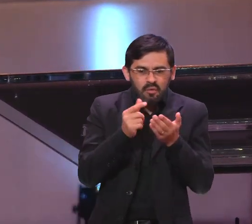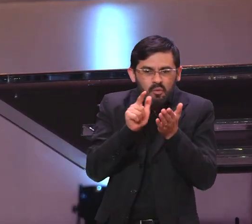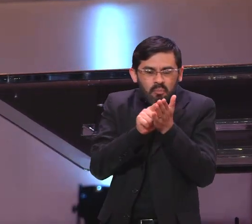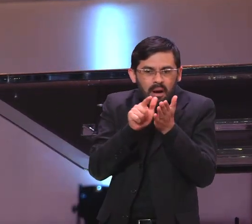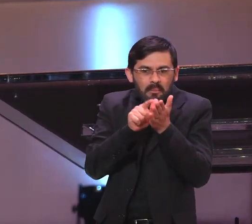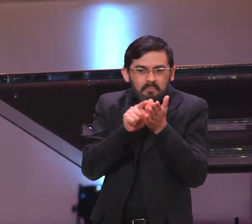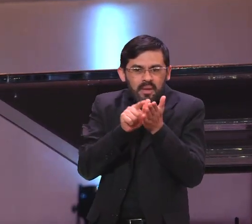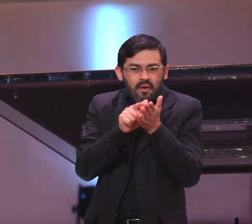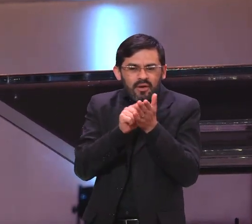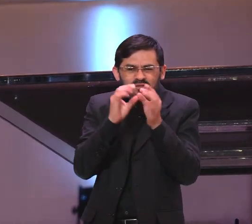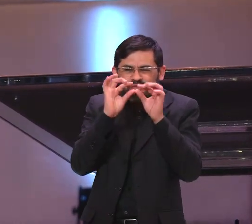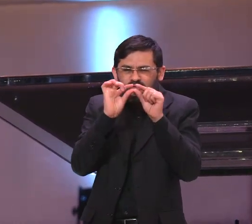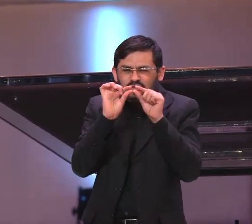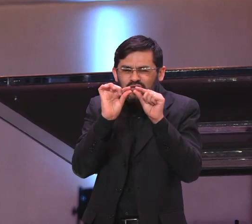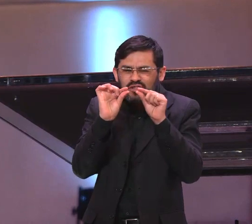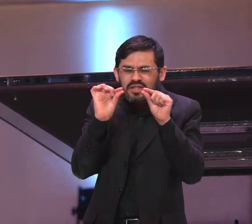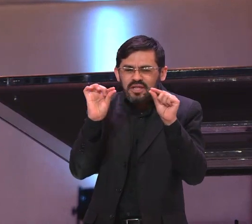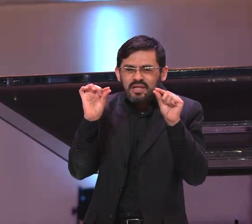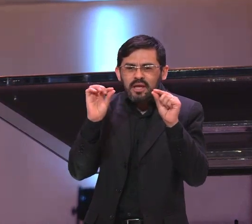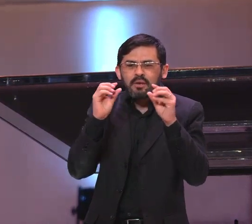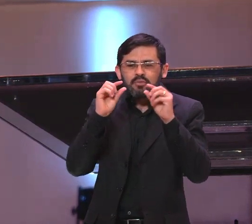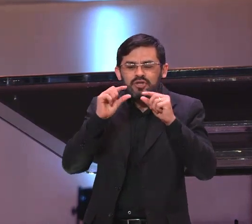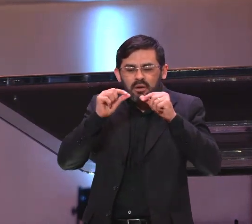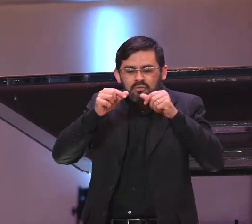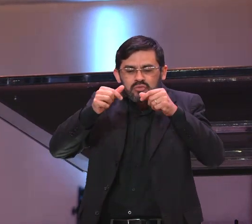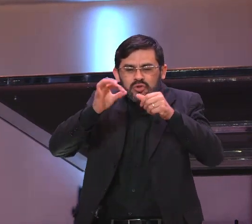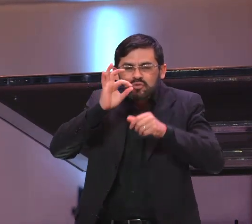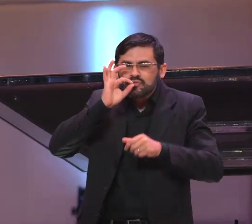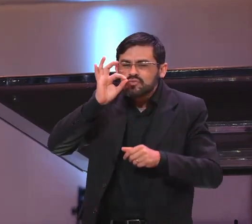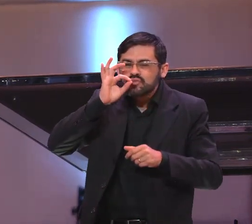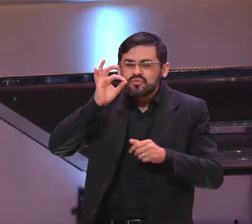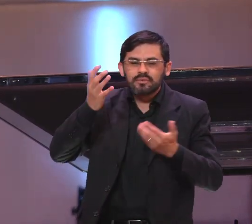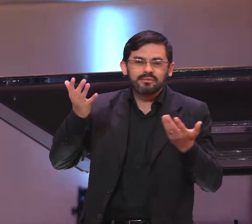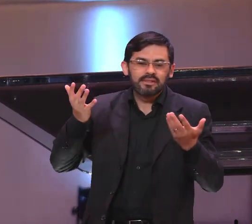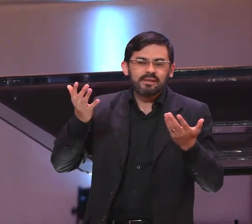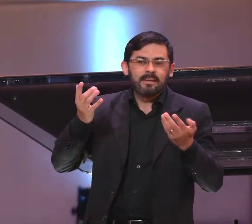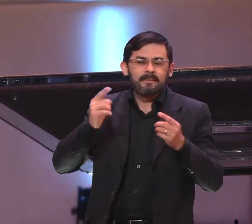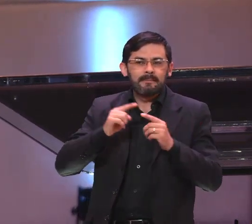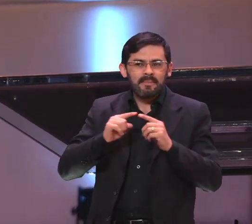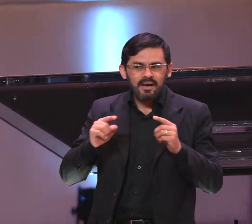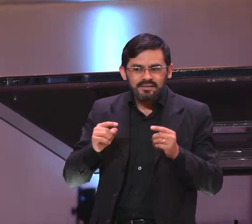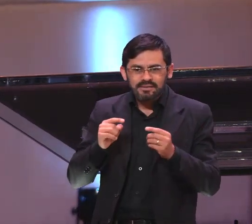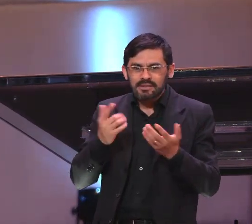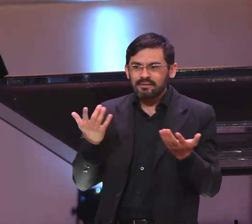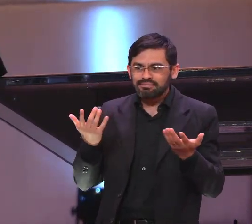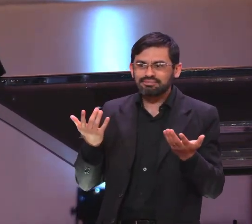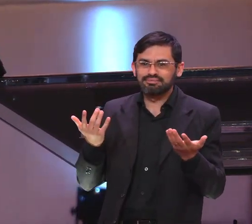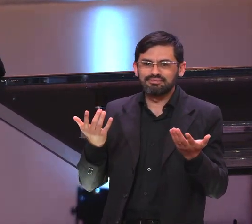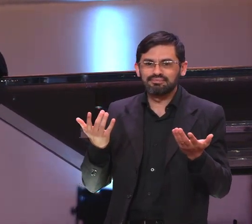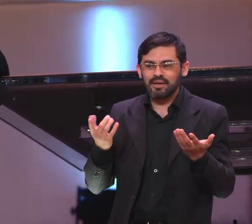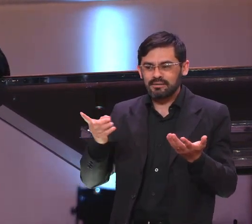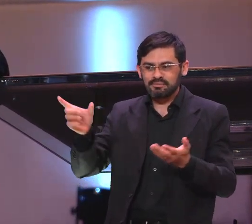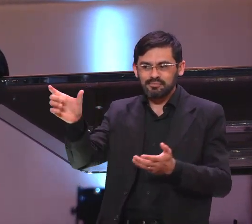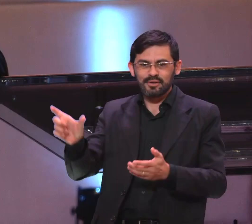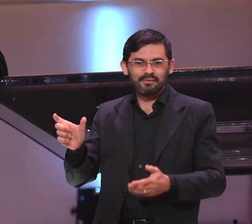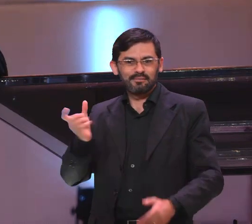do Novo Testamento é fininha, é boa para enrolar baseado. Eu ia cometer um